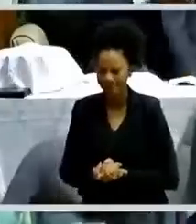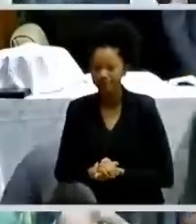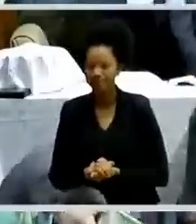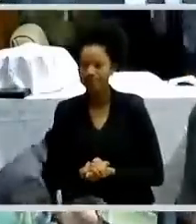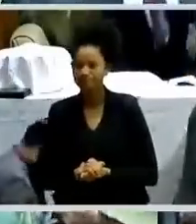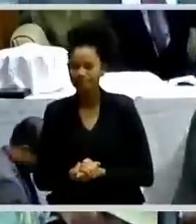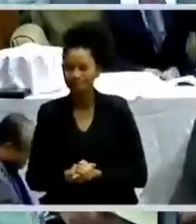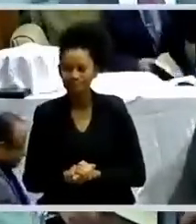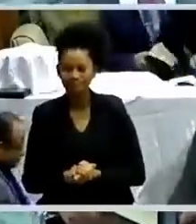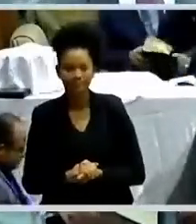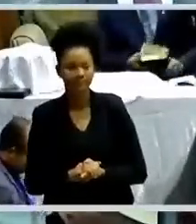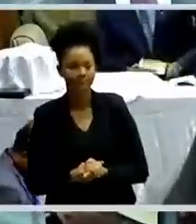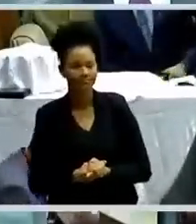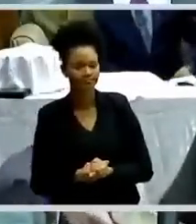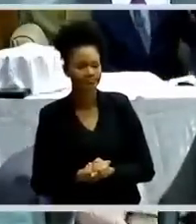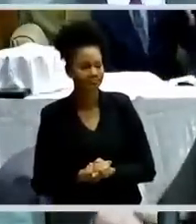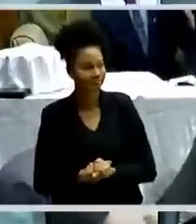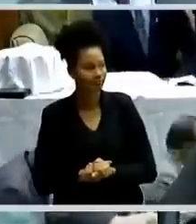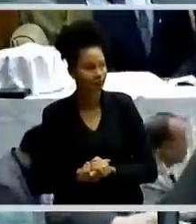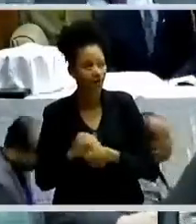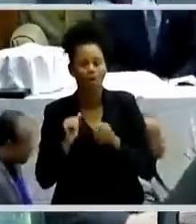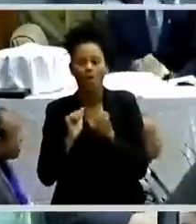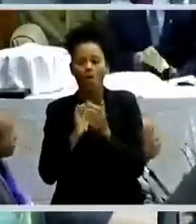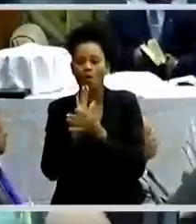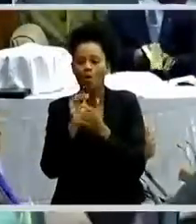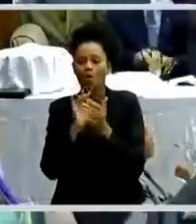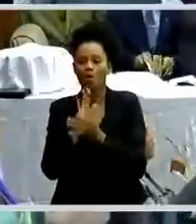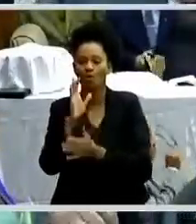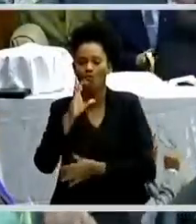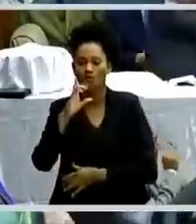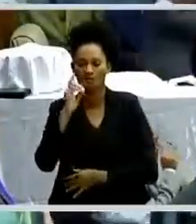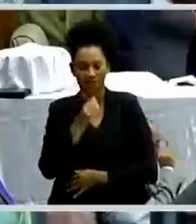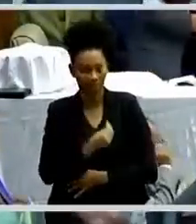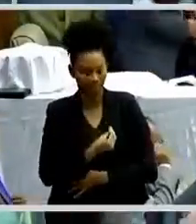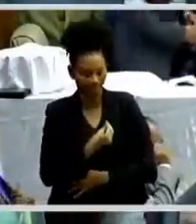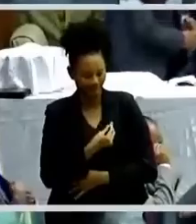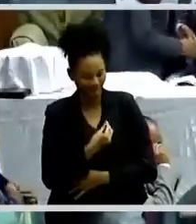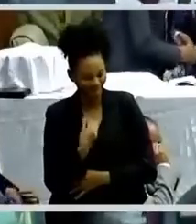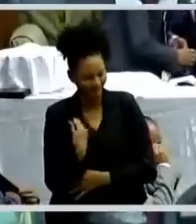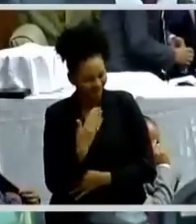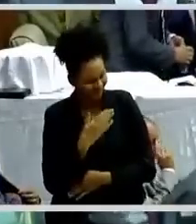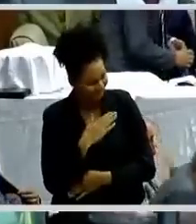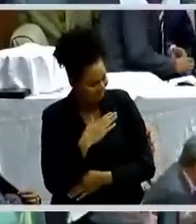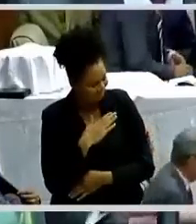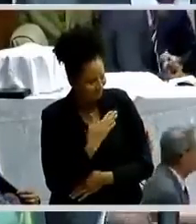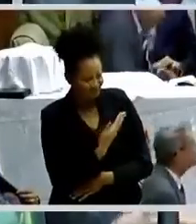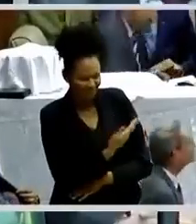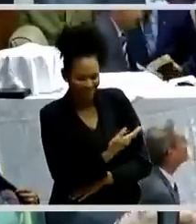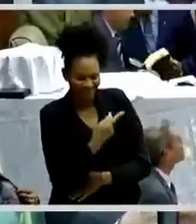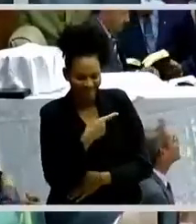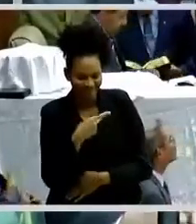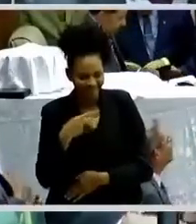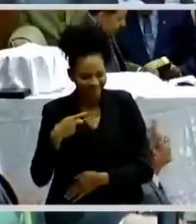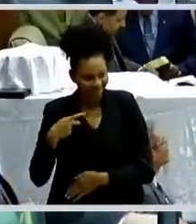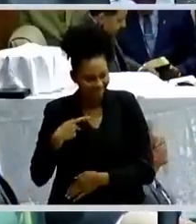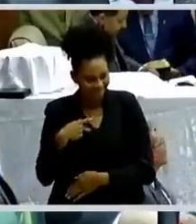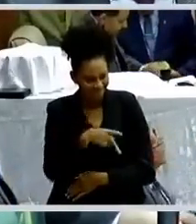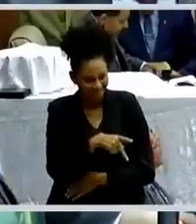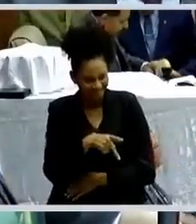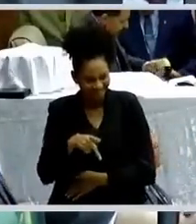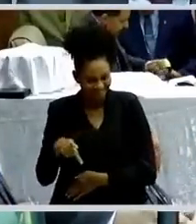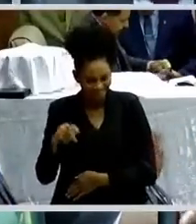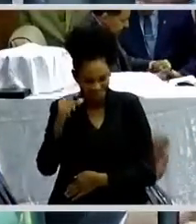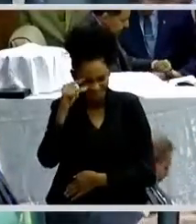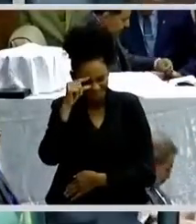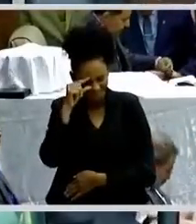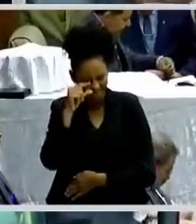Enquanto eu louvo a Deus pela vida do nosso pastor, presidente, pastor José Orisvaldo, reverendo pastor